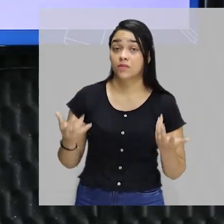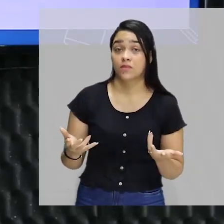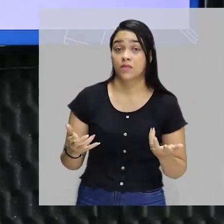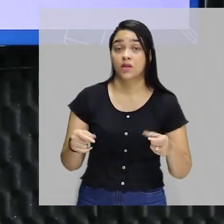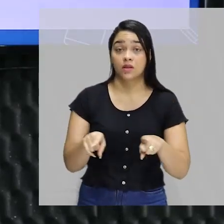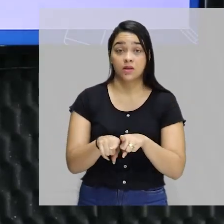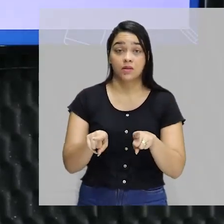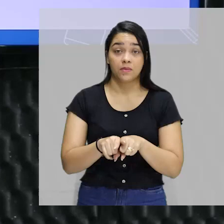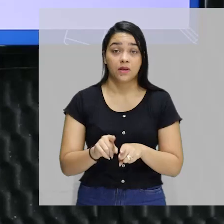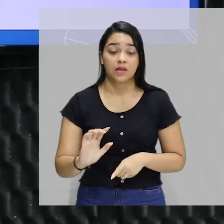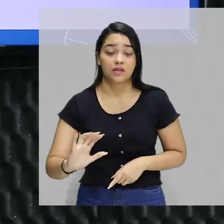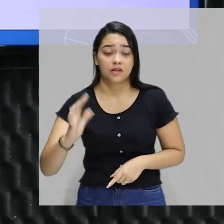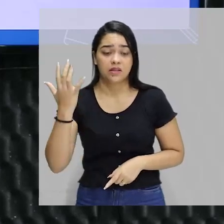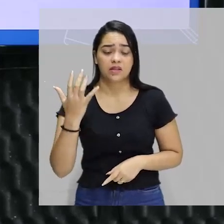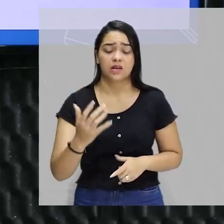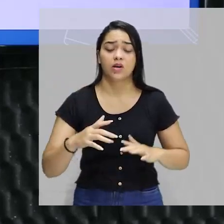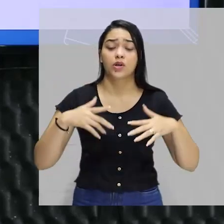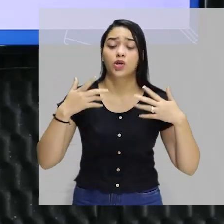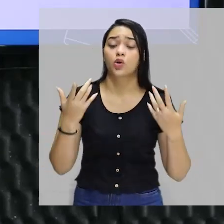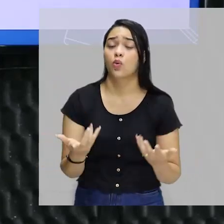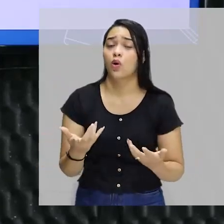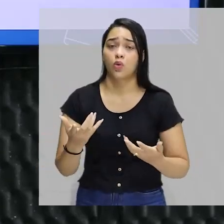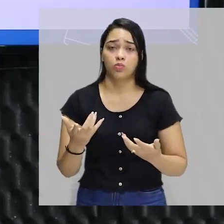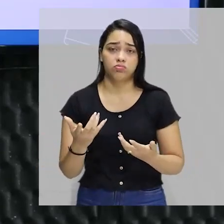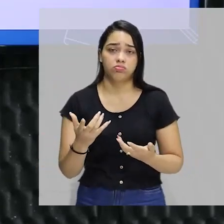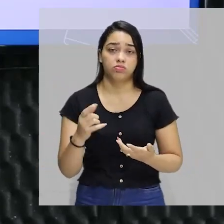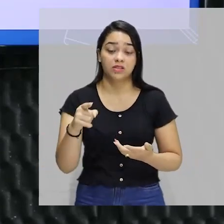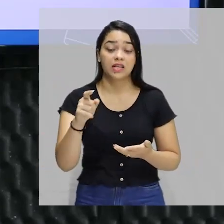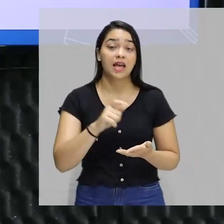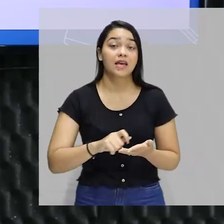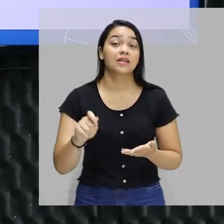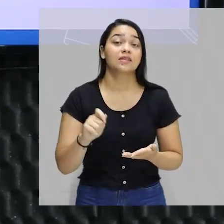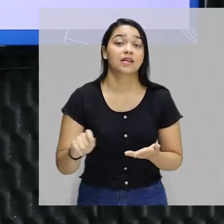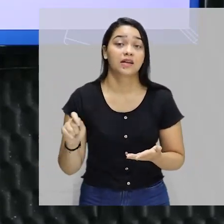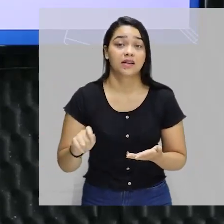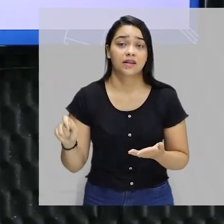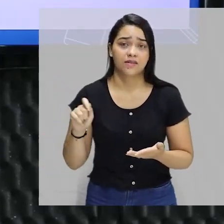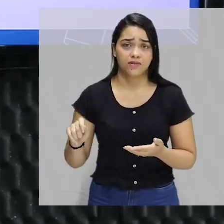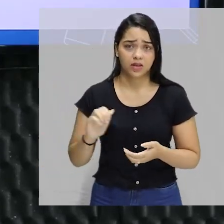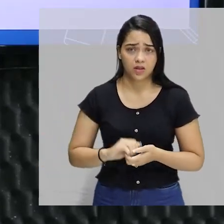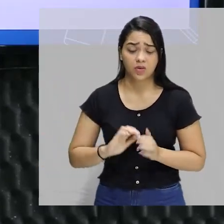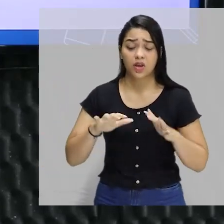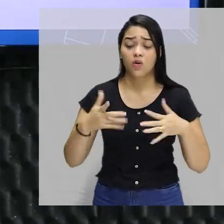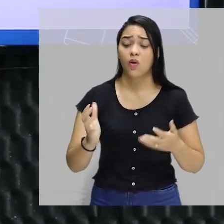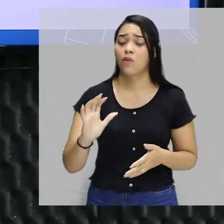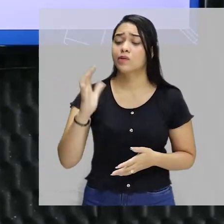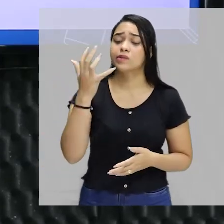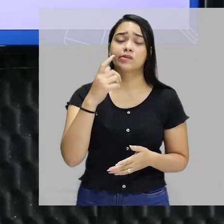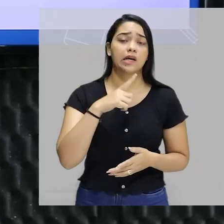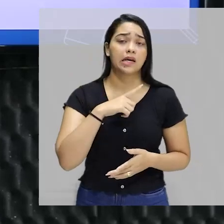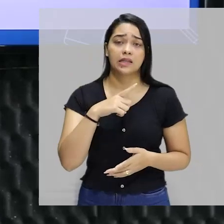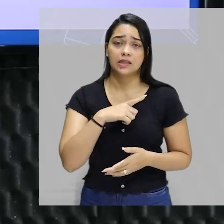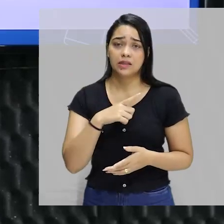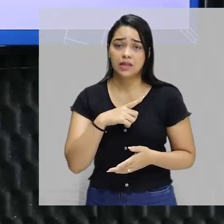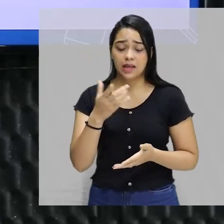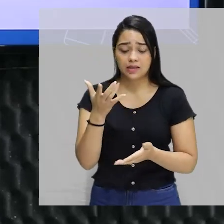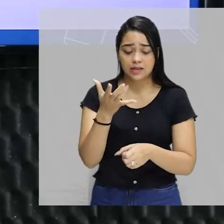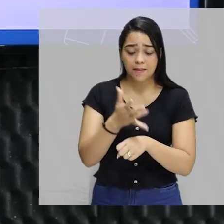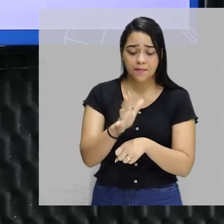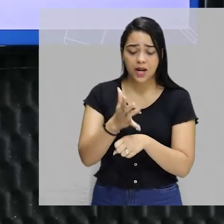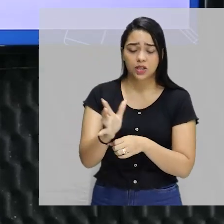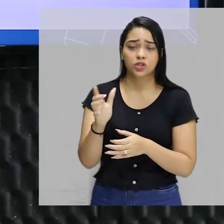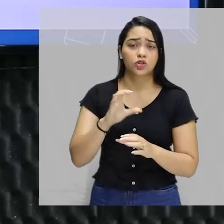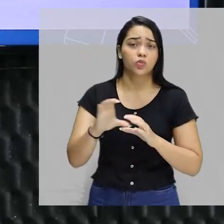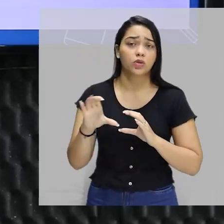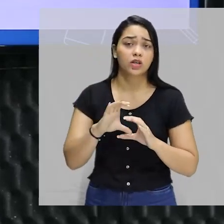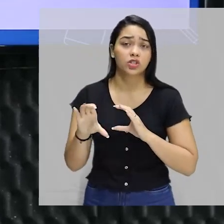A situacionalidade é em que situação você escreveu aquilo. Em que situação se deu esse ato